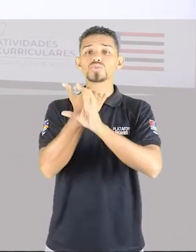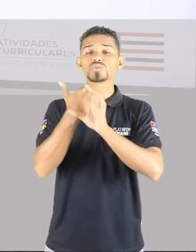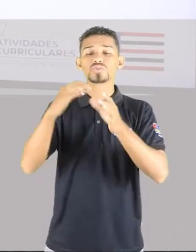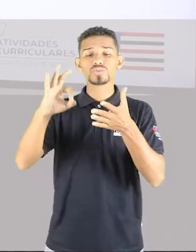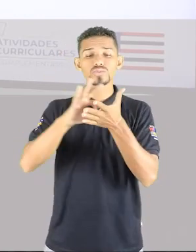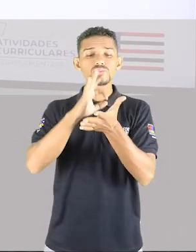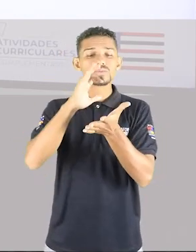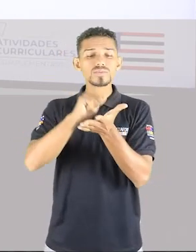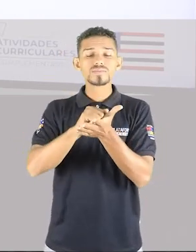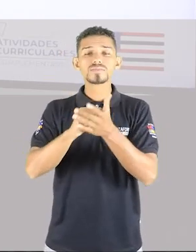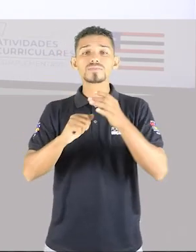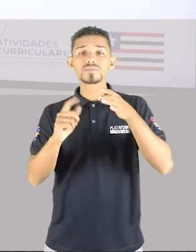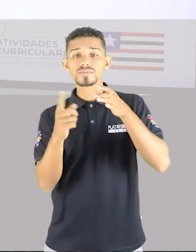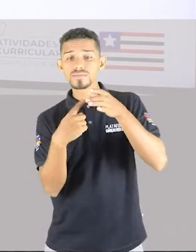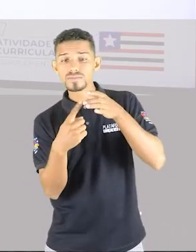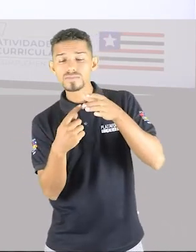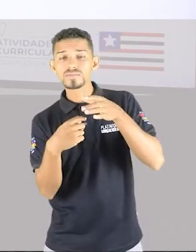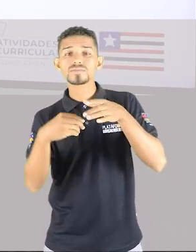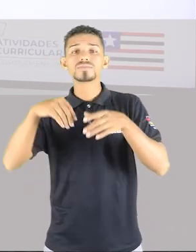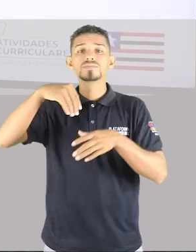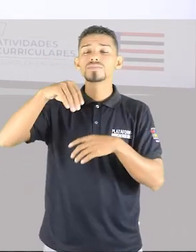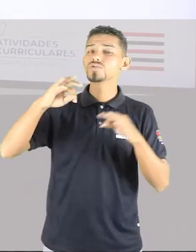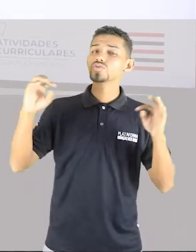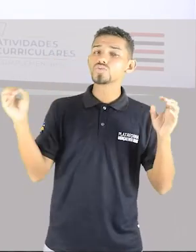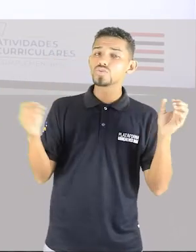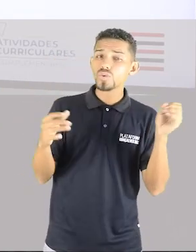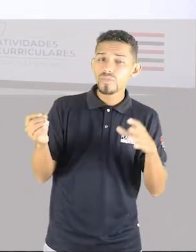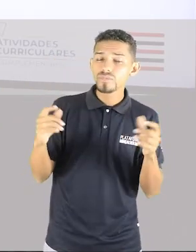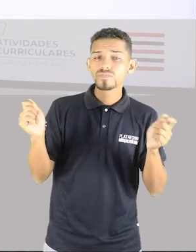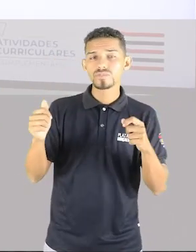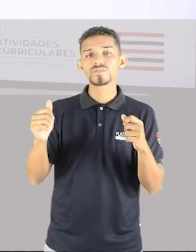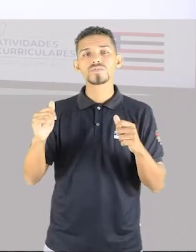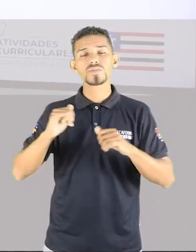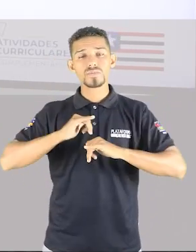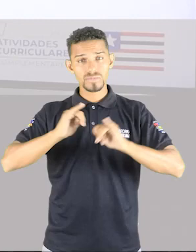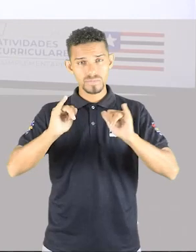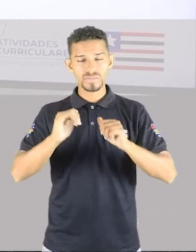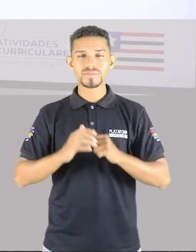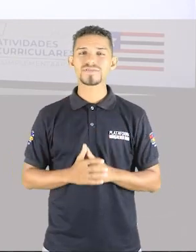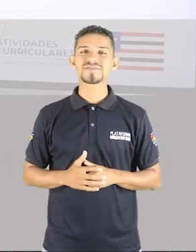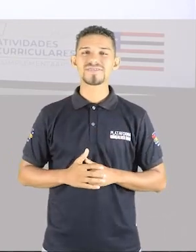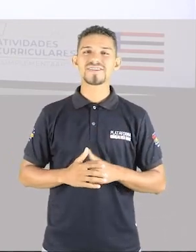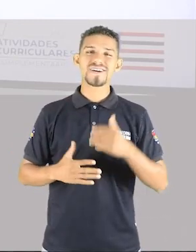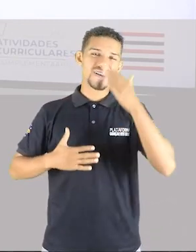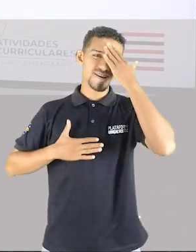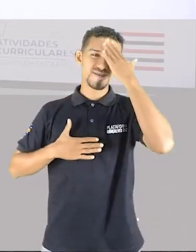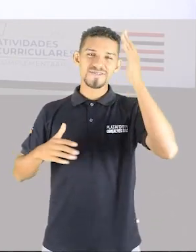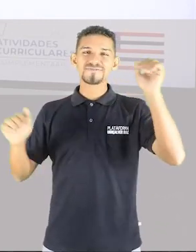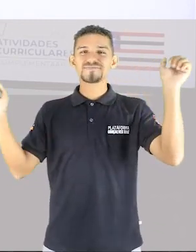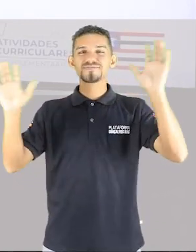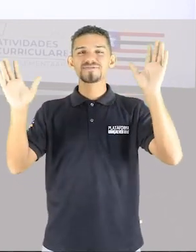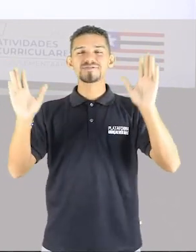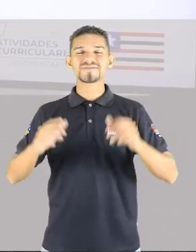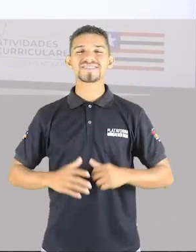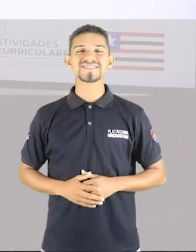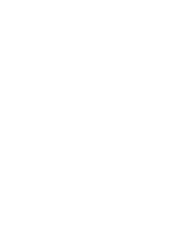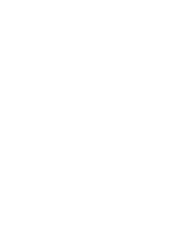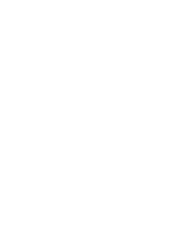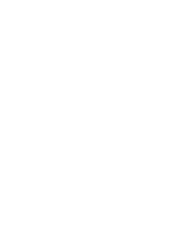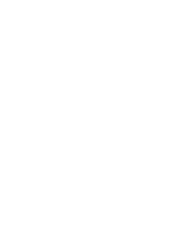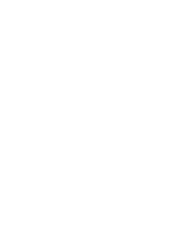inscrição aperta o Sininho Porque toda novidade você vai ser notificado beleza valeu tchau tchau até a